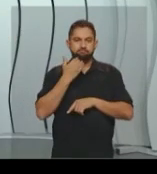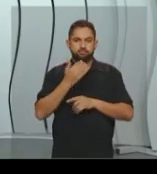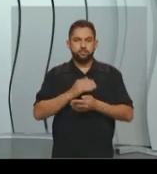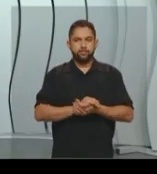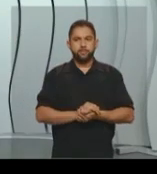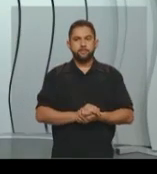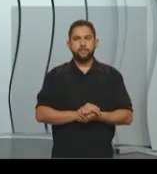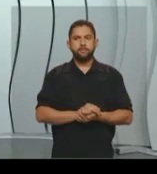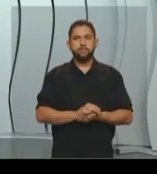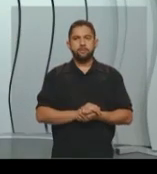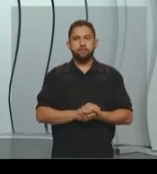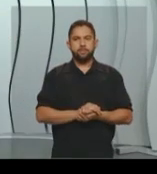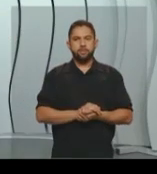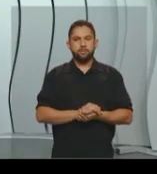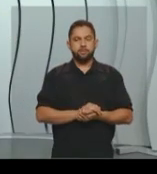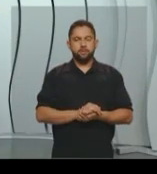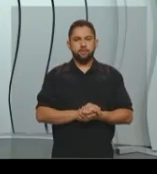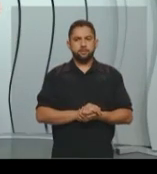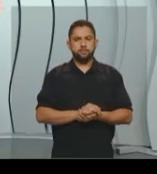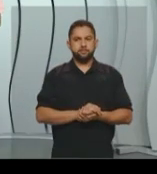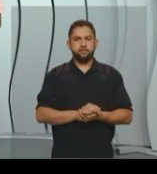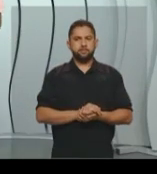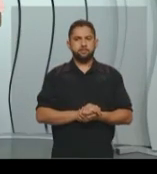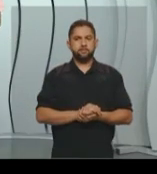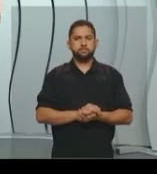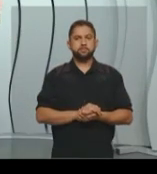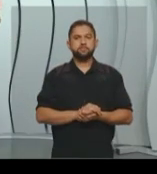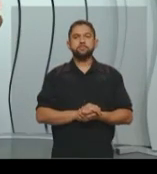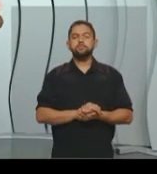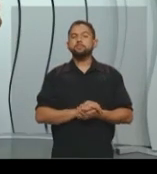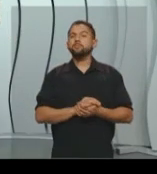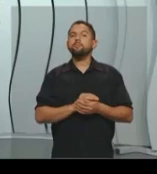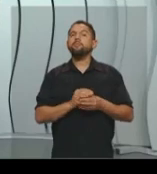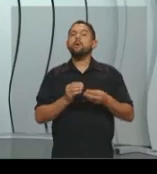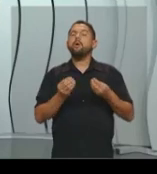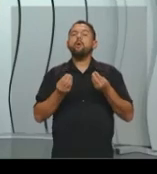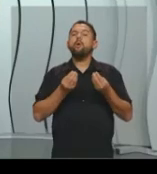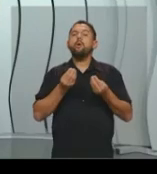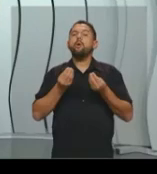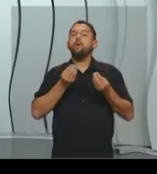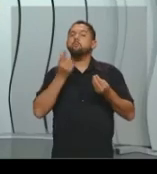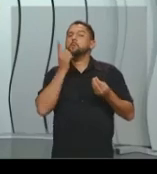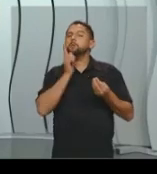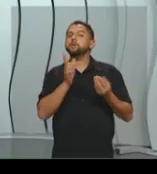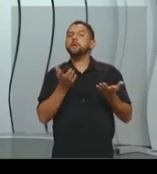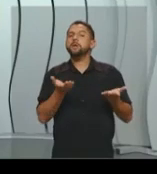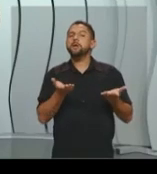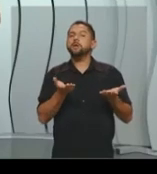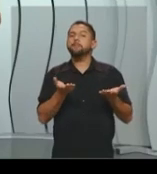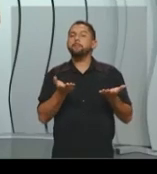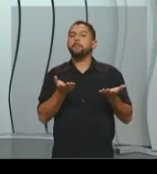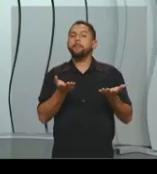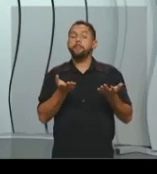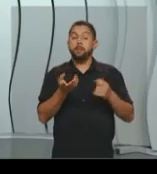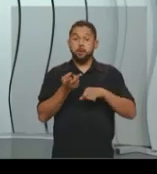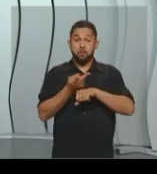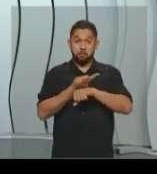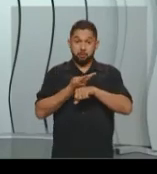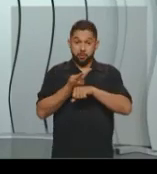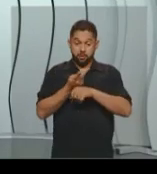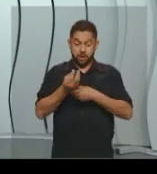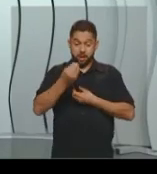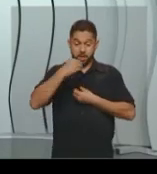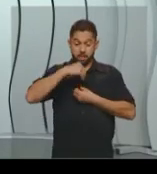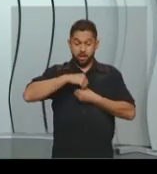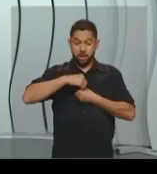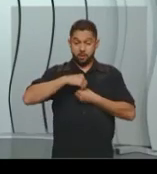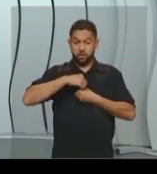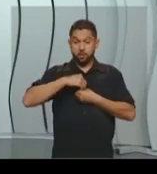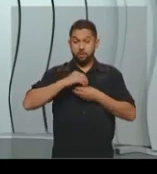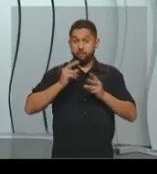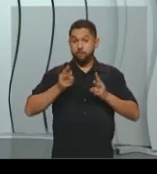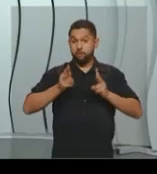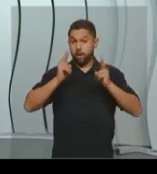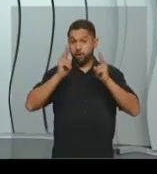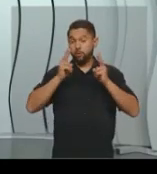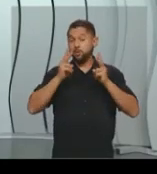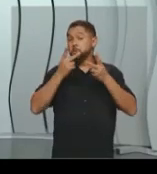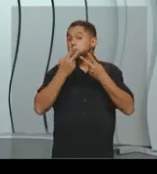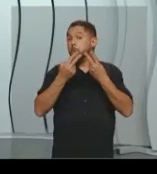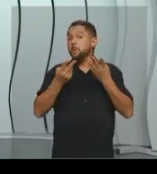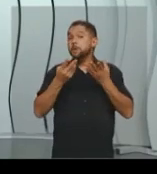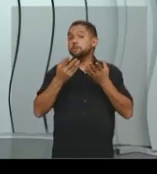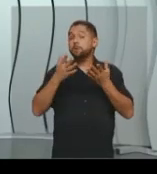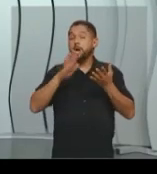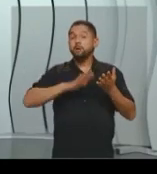Como que nós podemos conseguir essa façanha de buscar dentro de nós valores